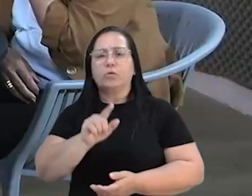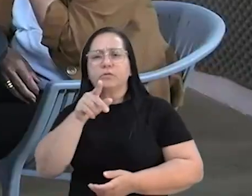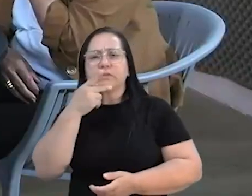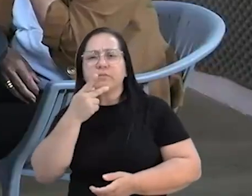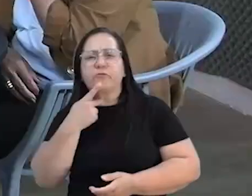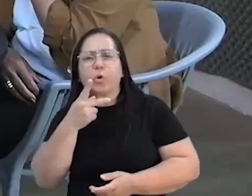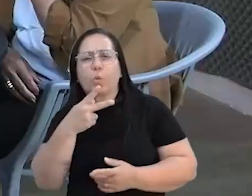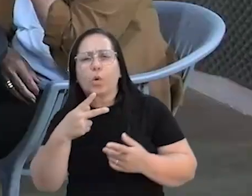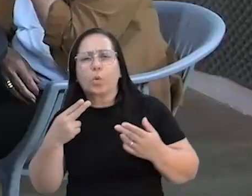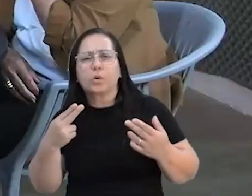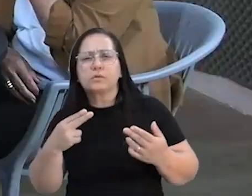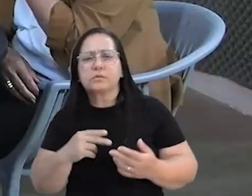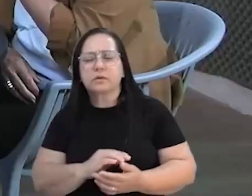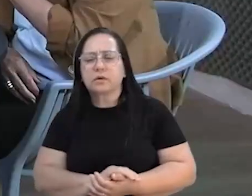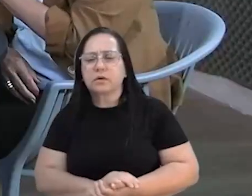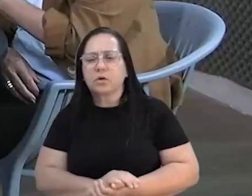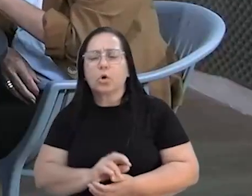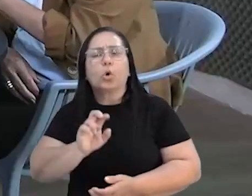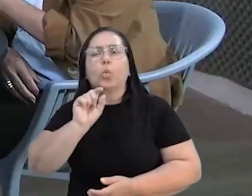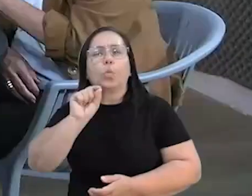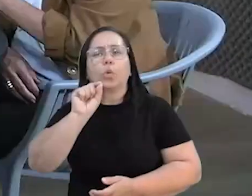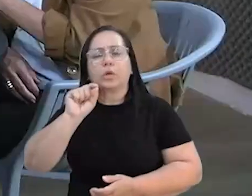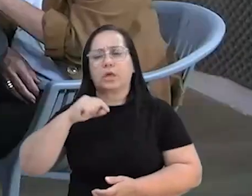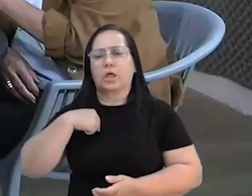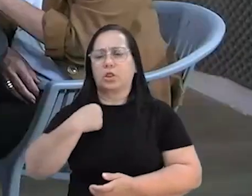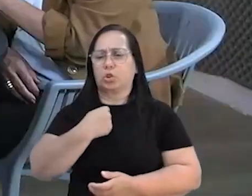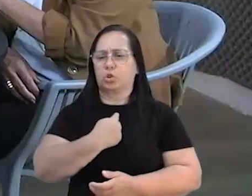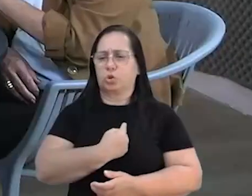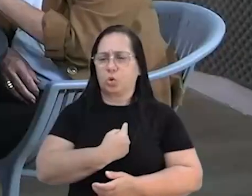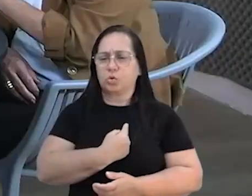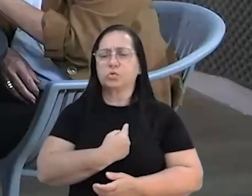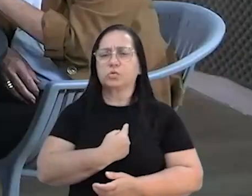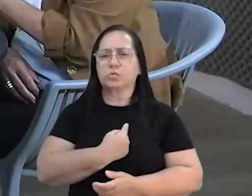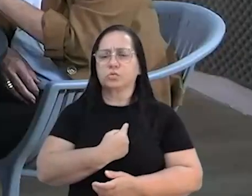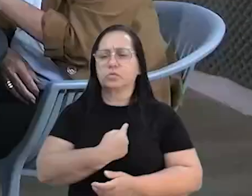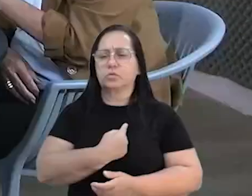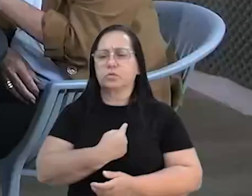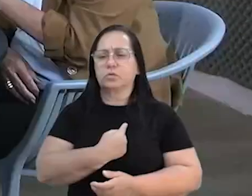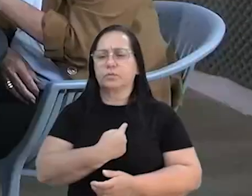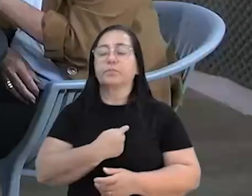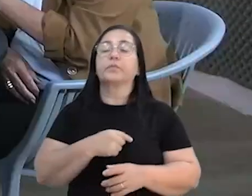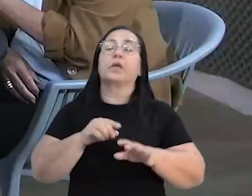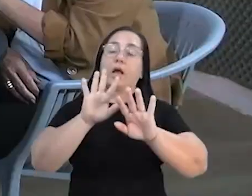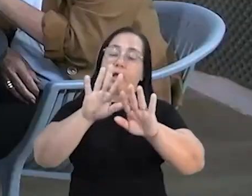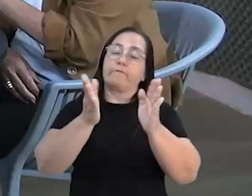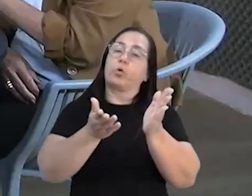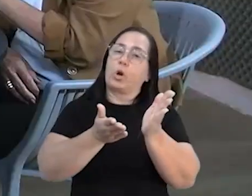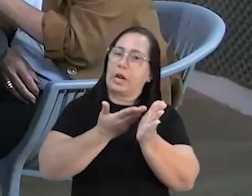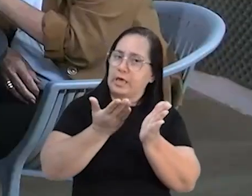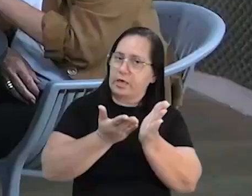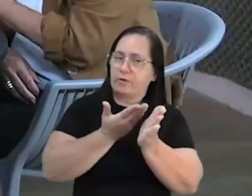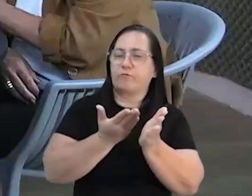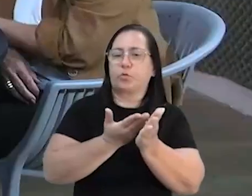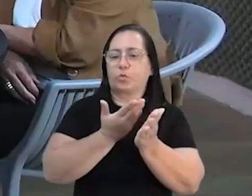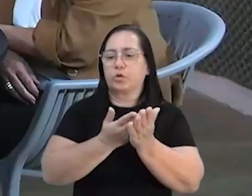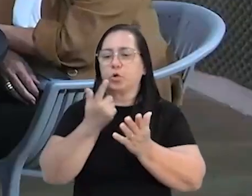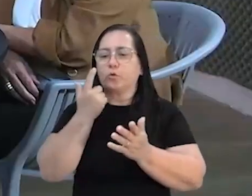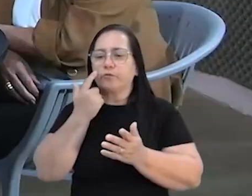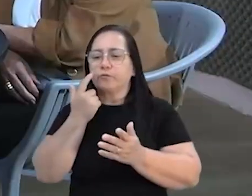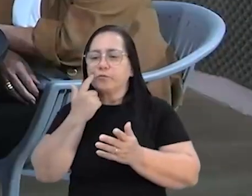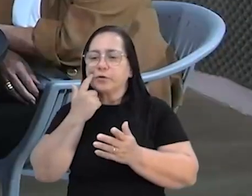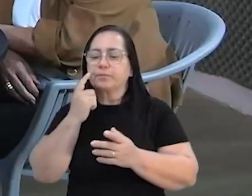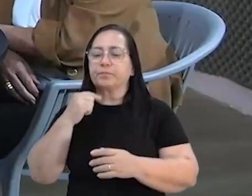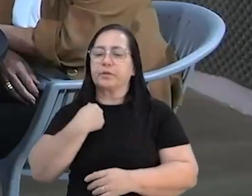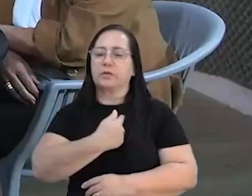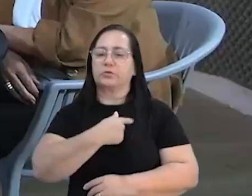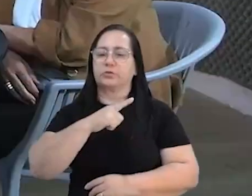ali? Do que é nosso. Da regionalismo. Sim. Não, foi num livro, né, que a